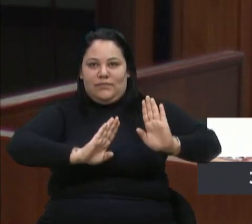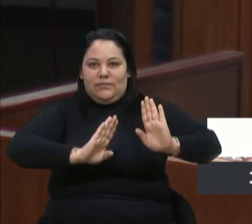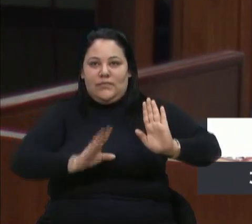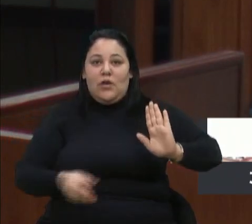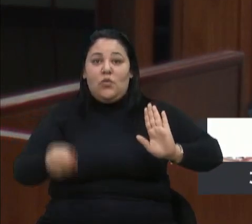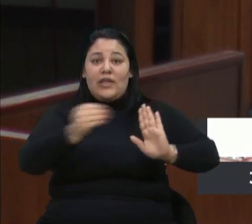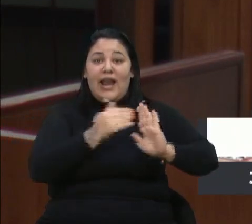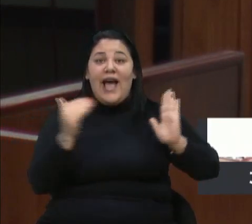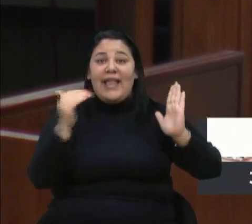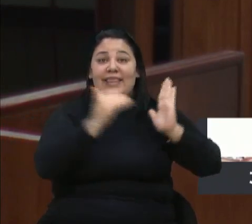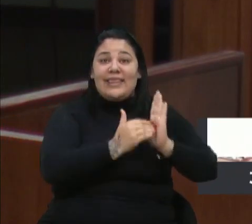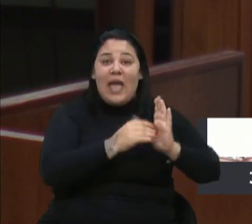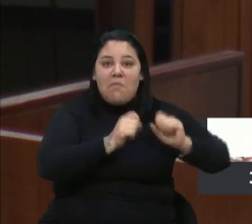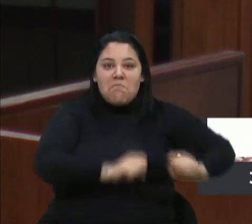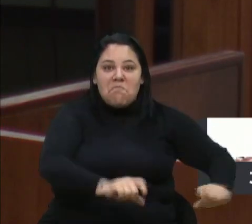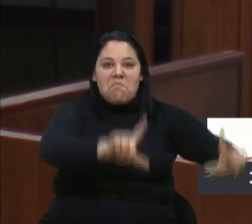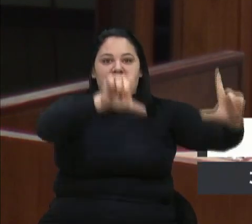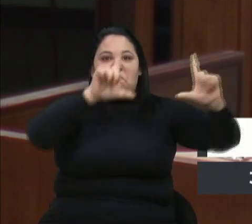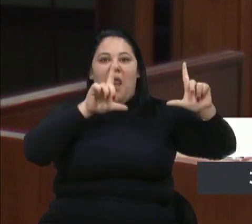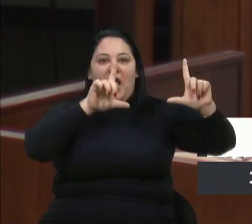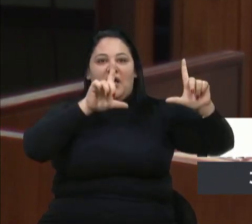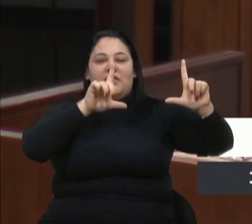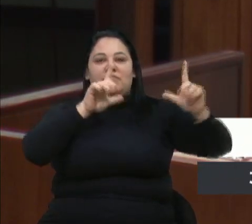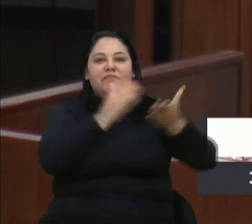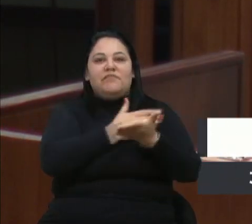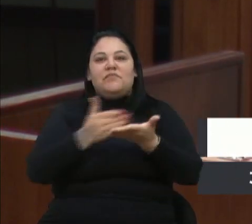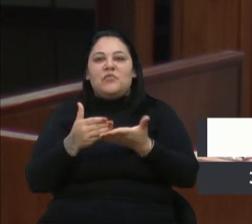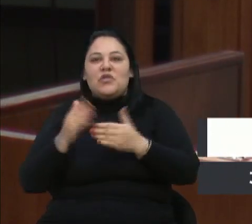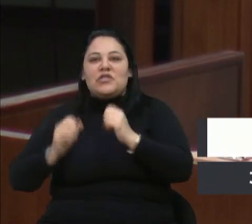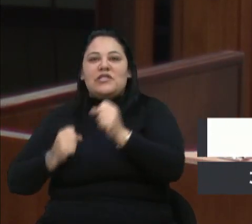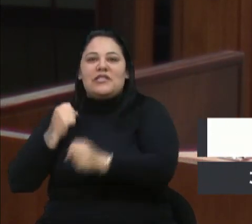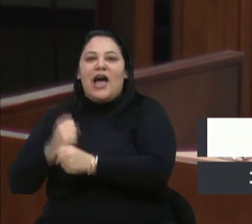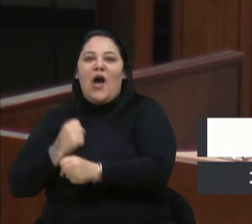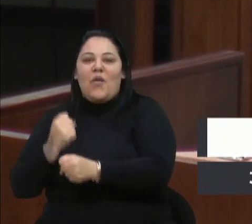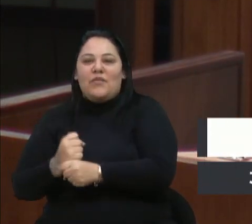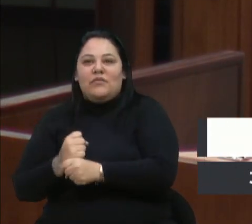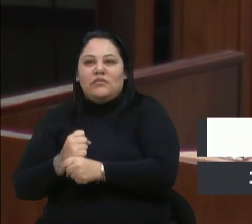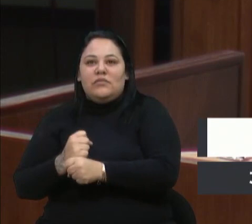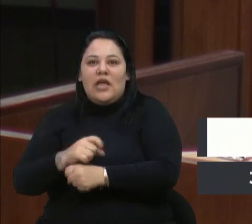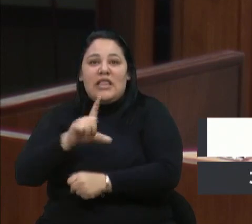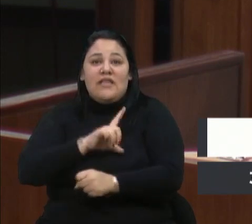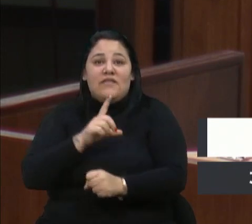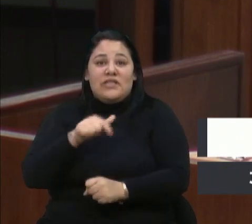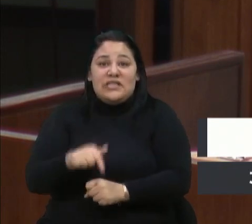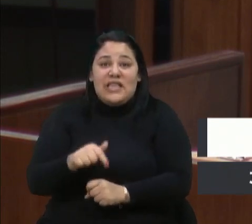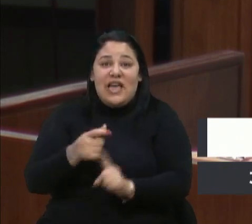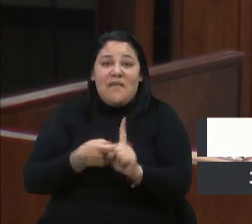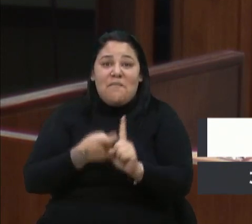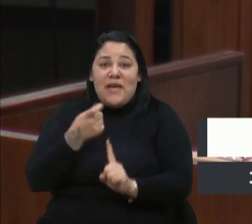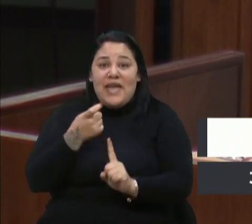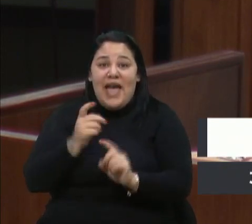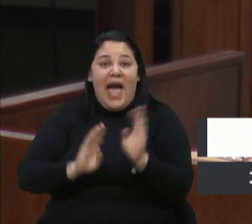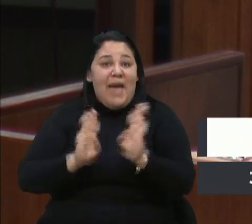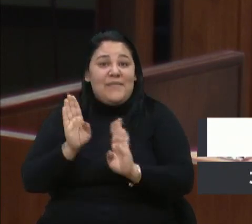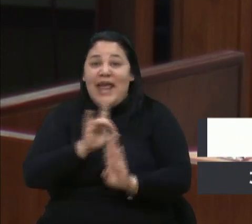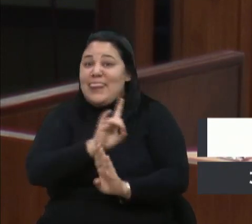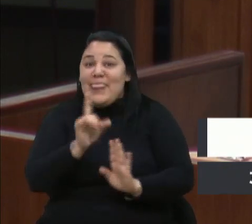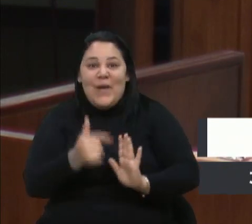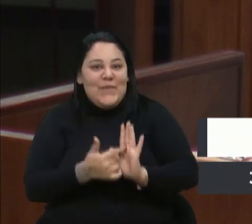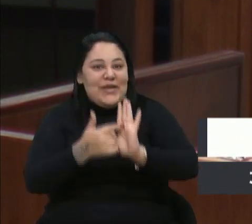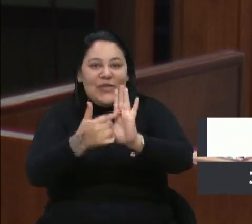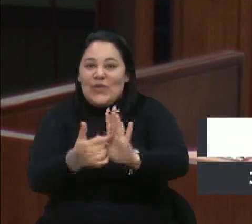até placa no local anunciando o início das obras, mas passaram-se mais de 7 meses e a empresa não apresentou